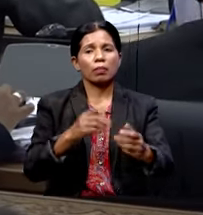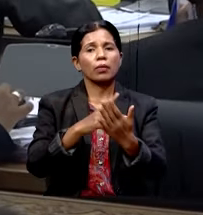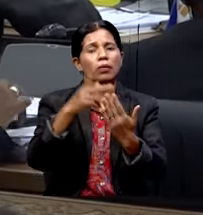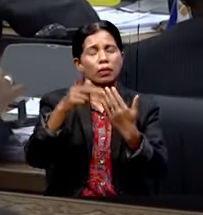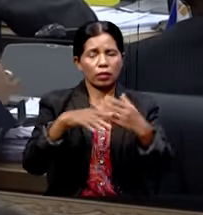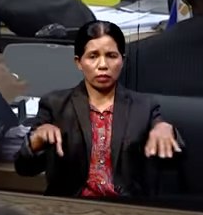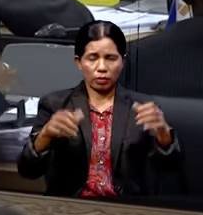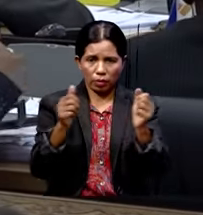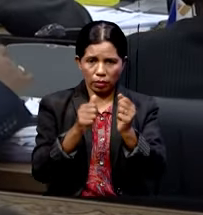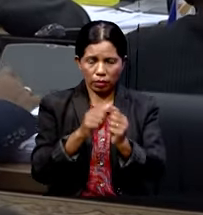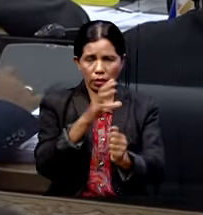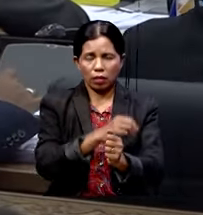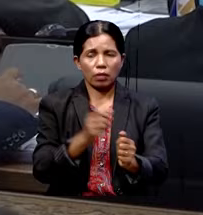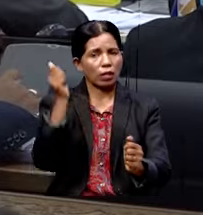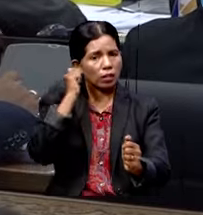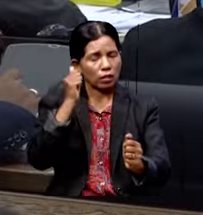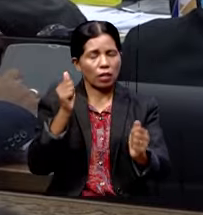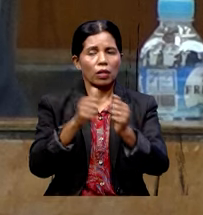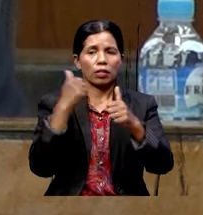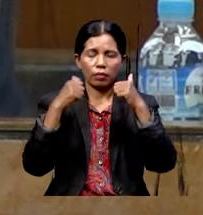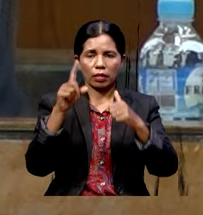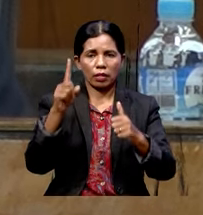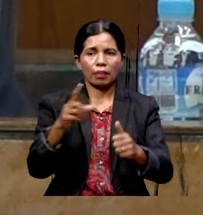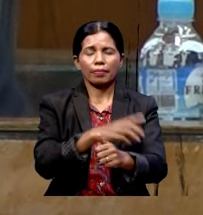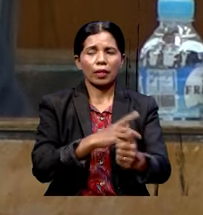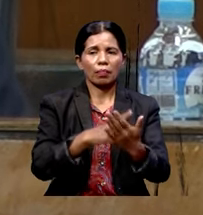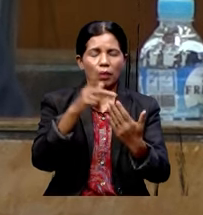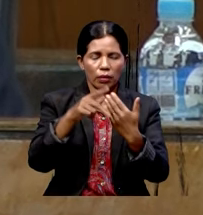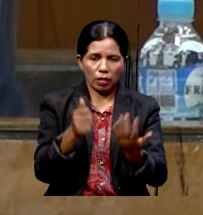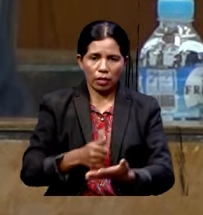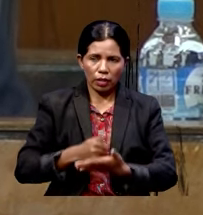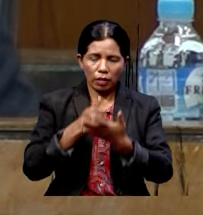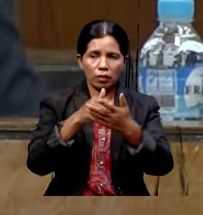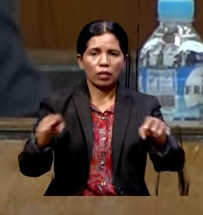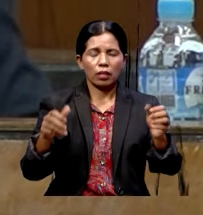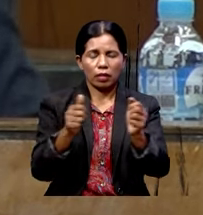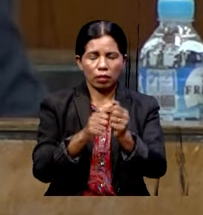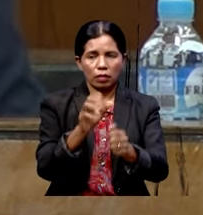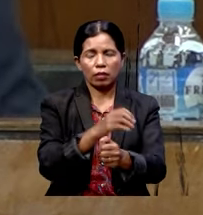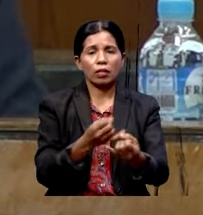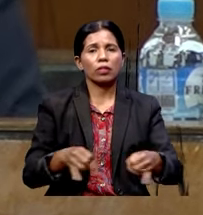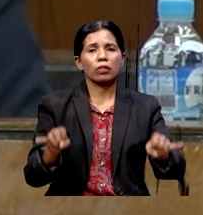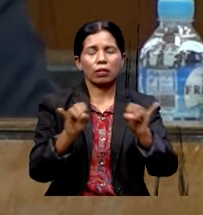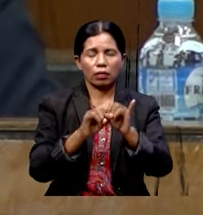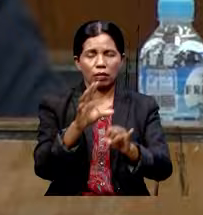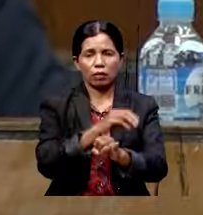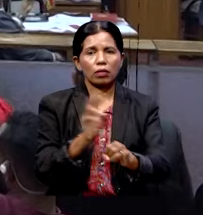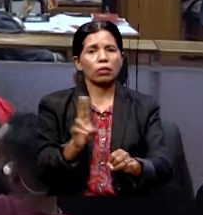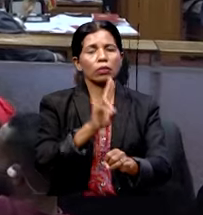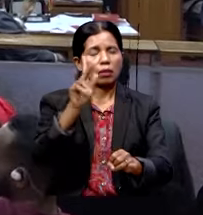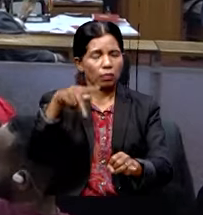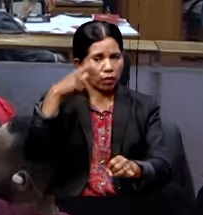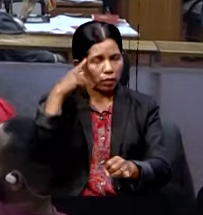Cooperação Regional no ASEAN ou Atividade IDA. Subprograma Facilitação no Coordenação Institucional e Execução